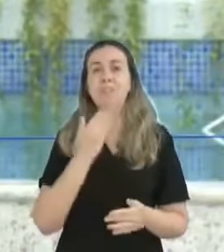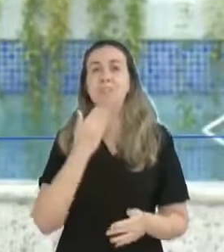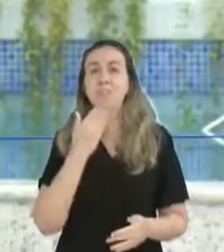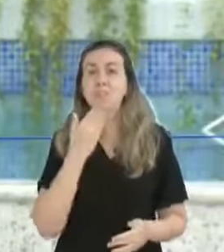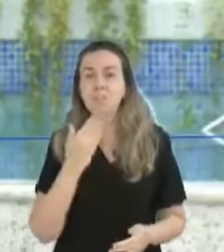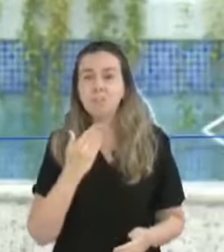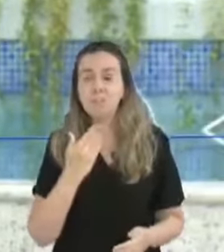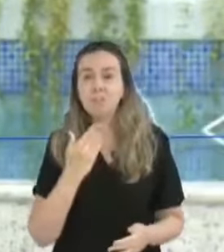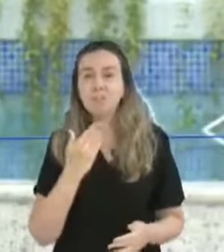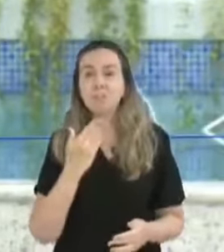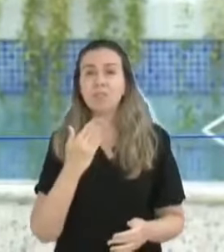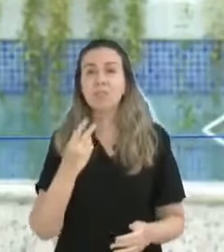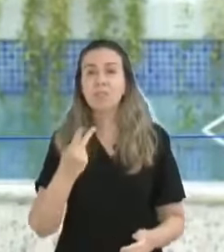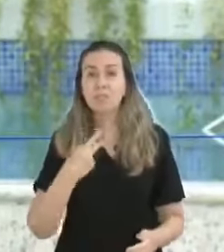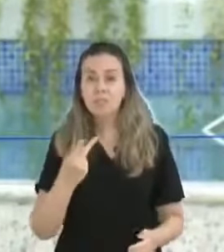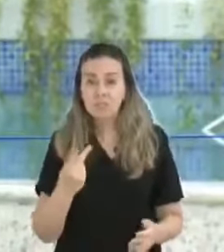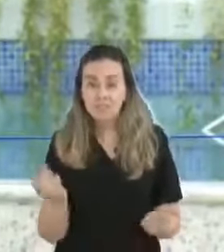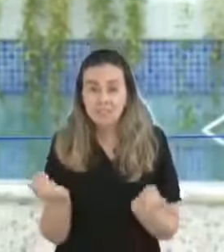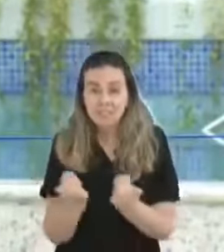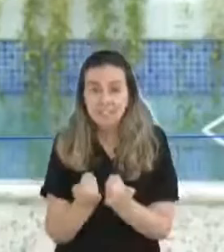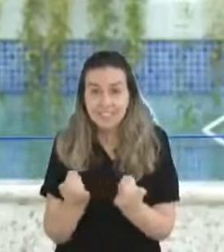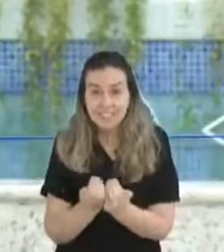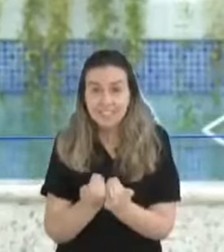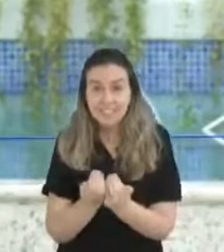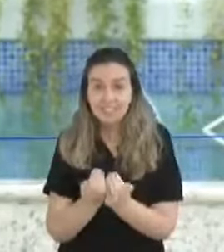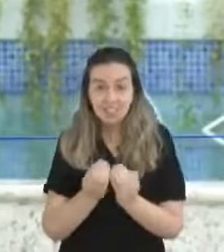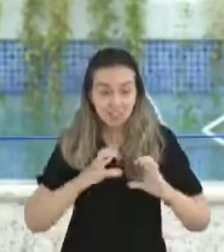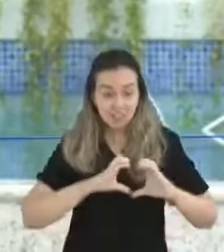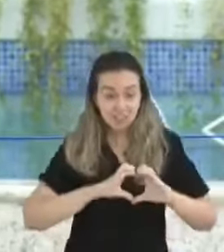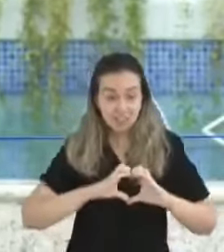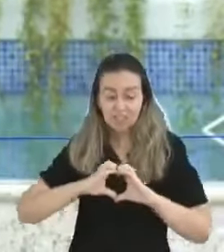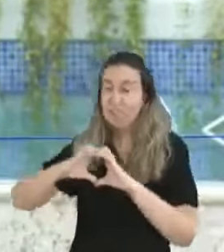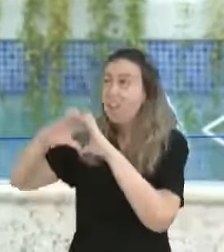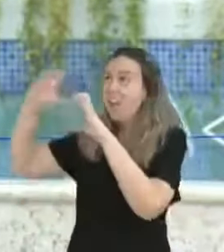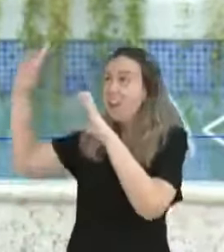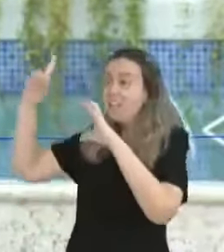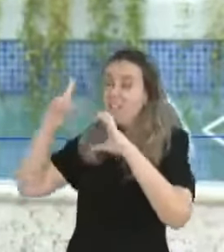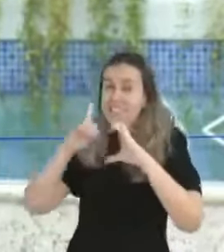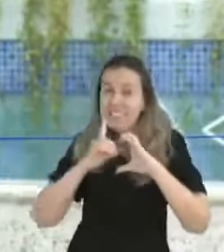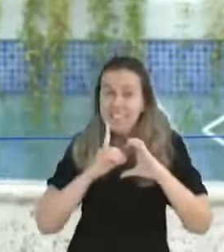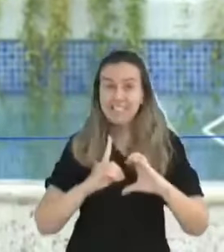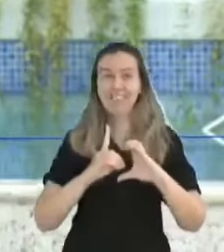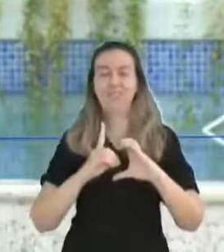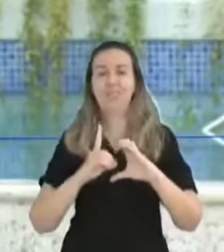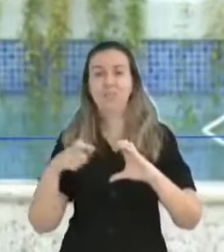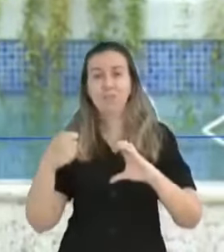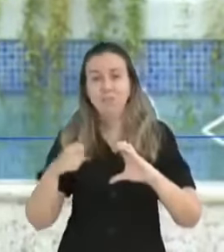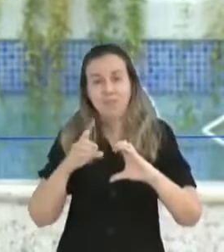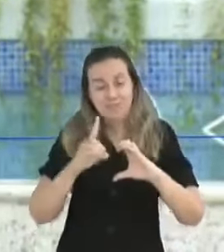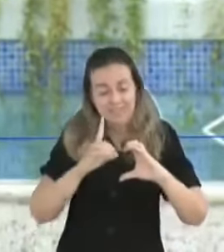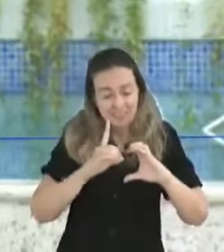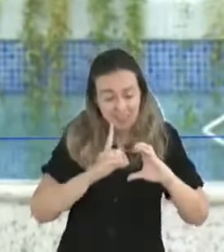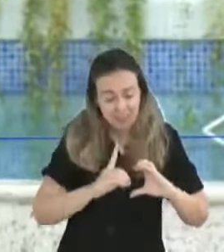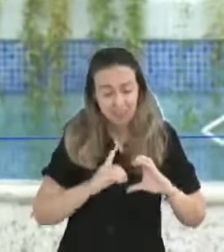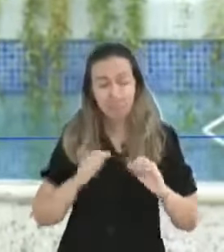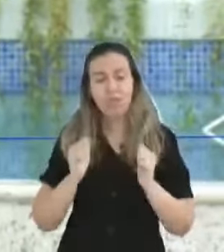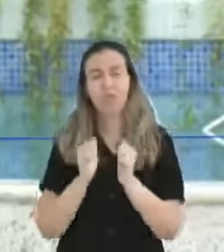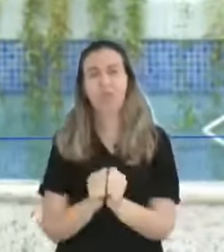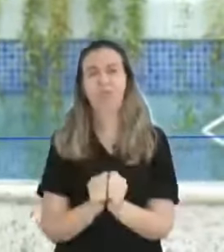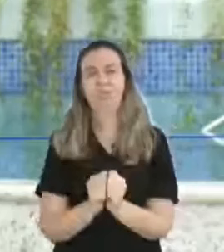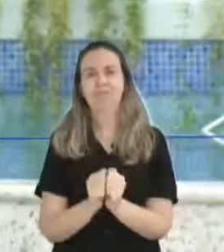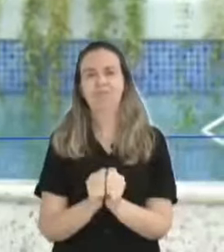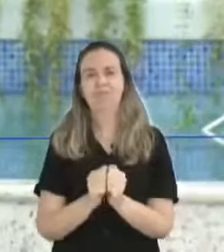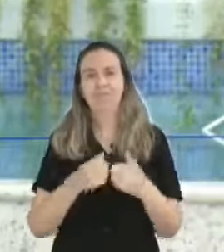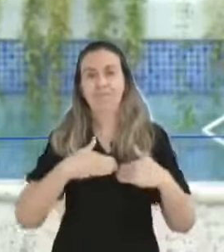de conversão na Bíblia é para o próprio povo de Deus. É Deus pedindo o próprio povo dele para se converter,